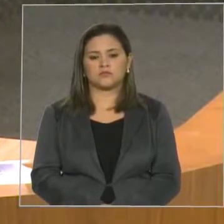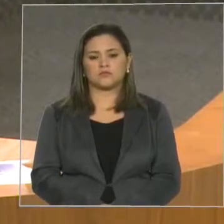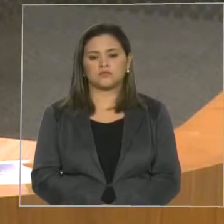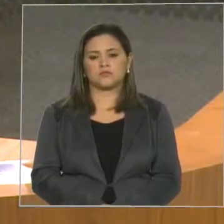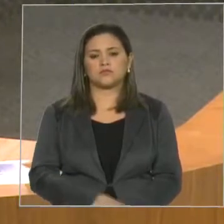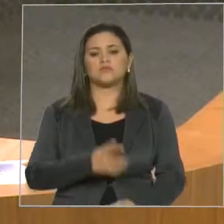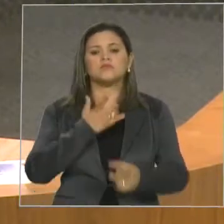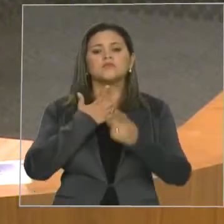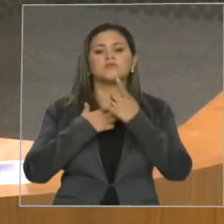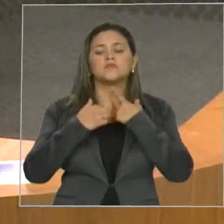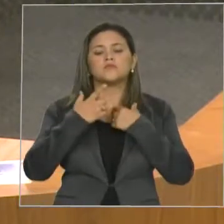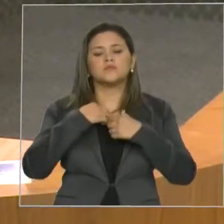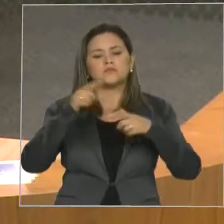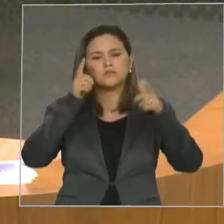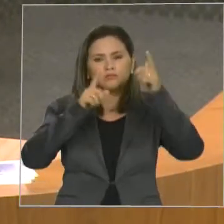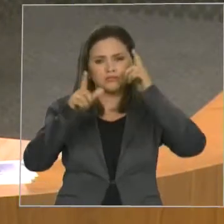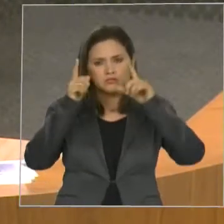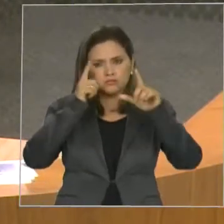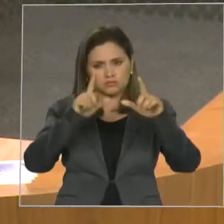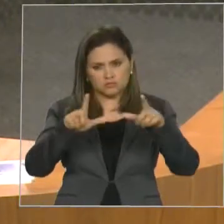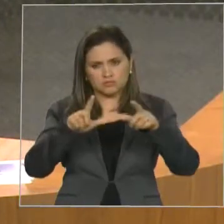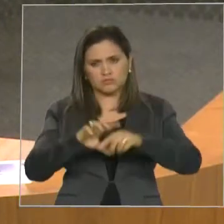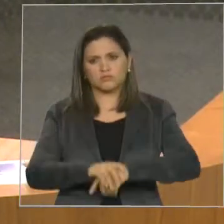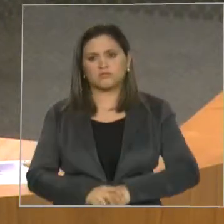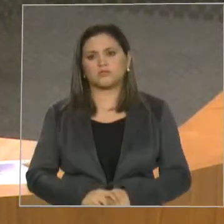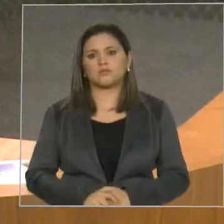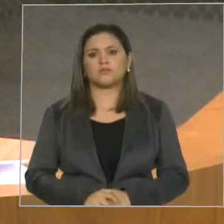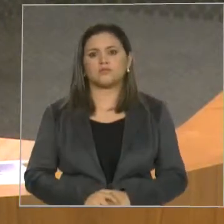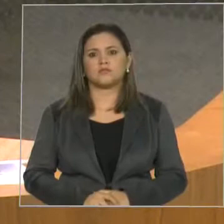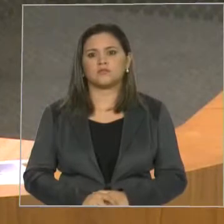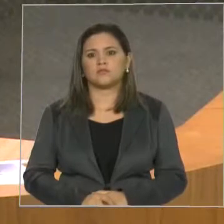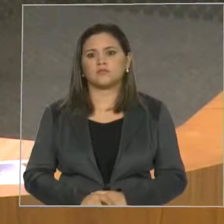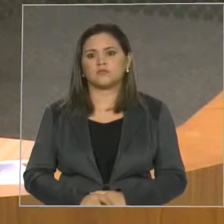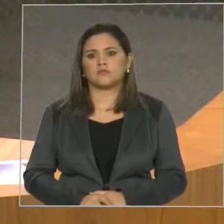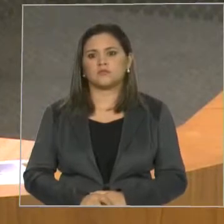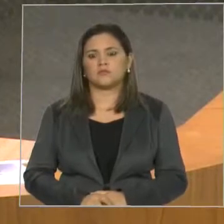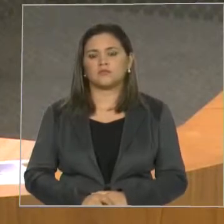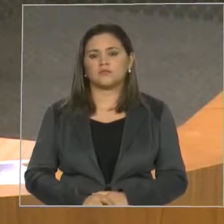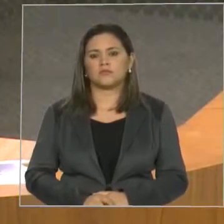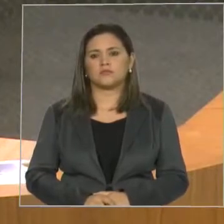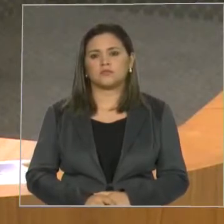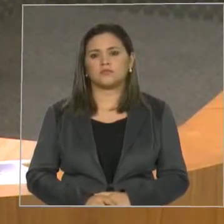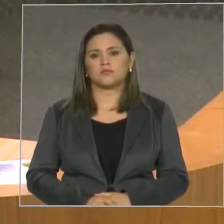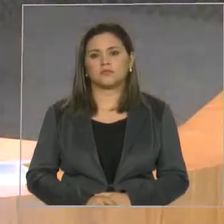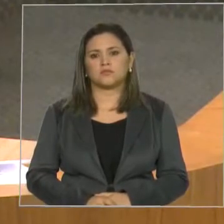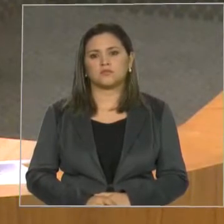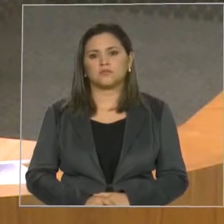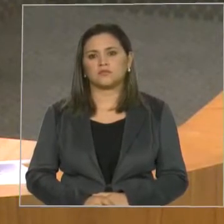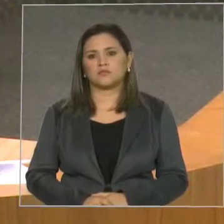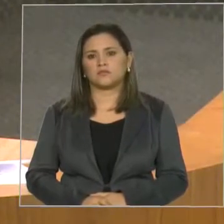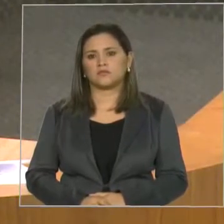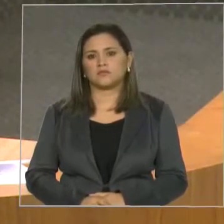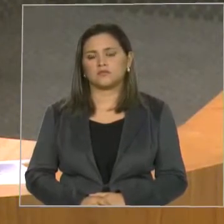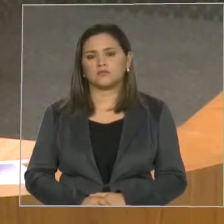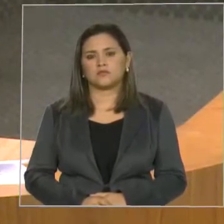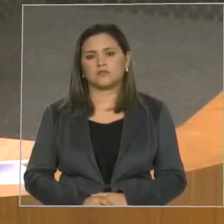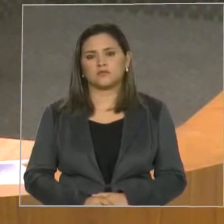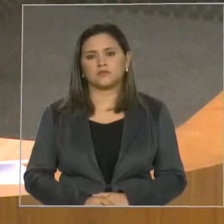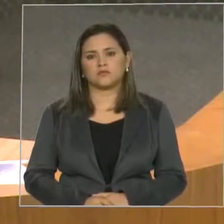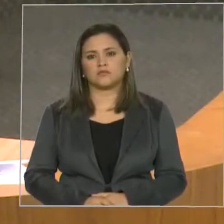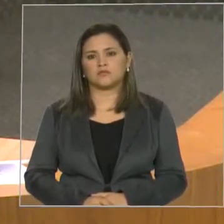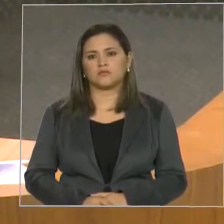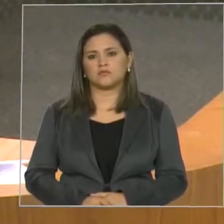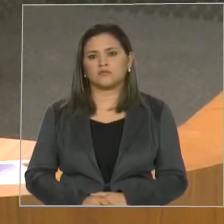sucesso, desejo que sua passagem pela presidência da Assembleia